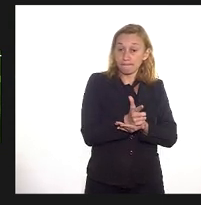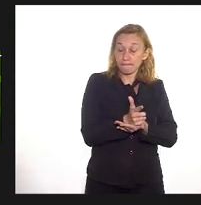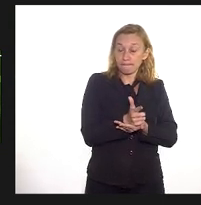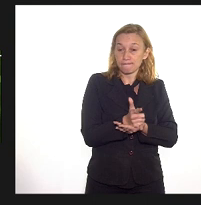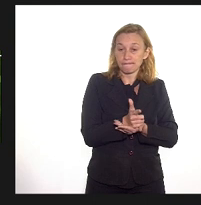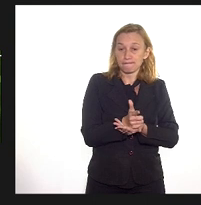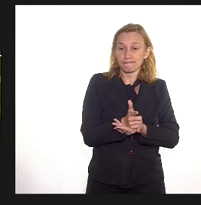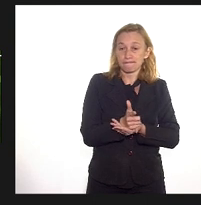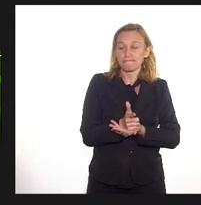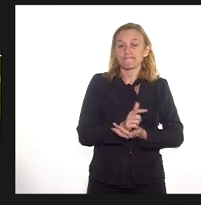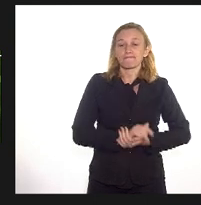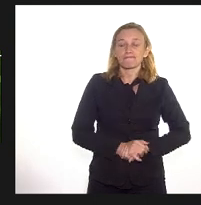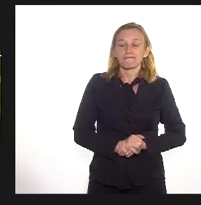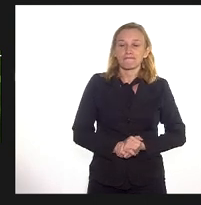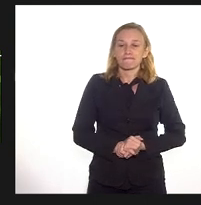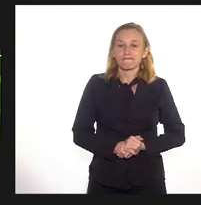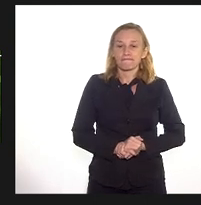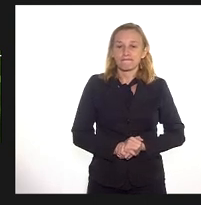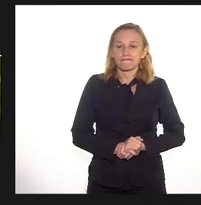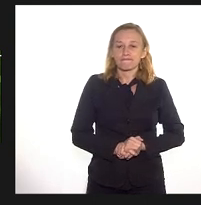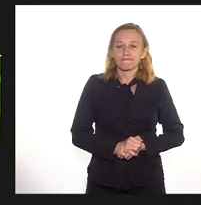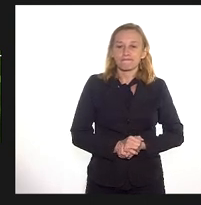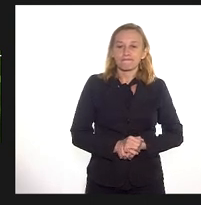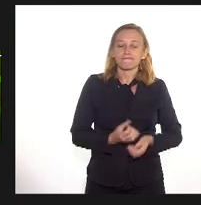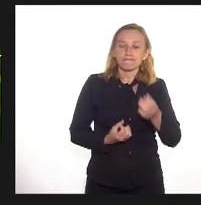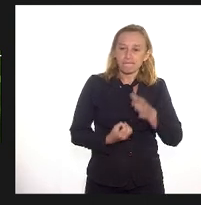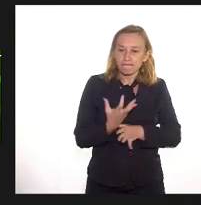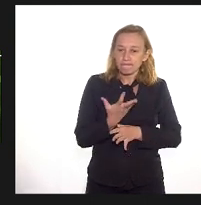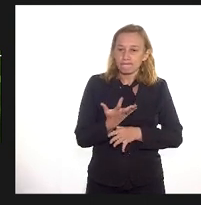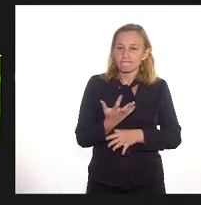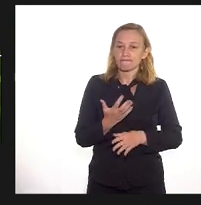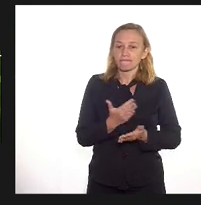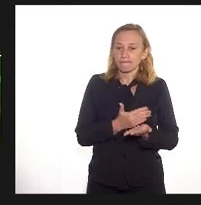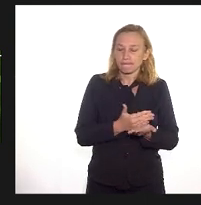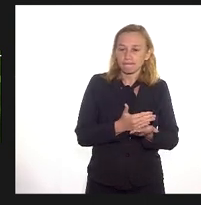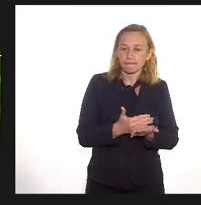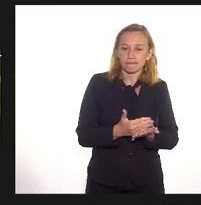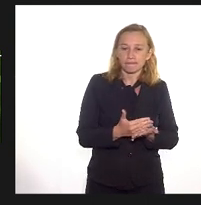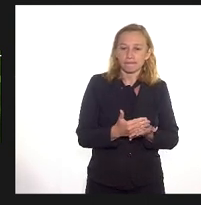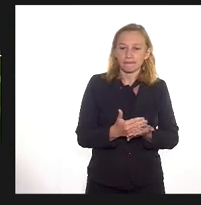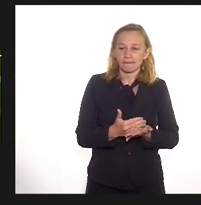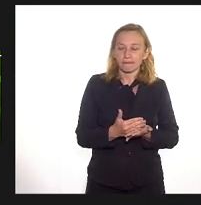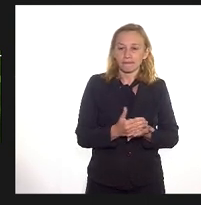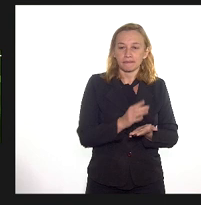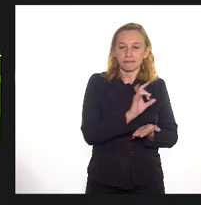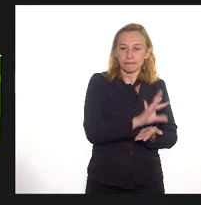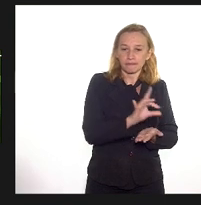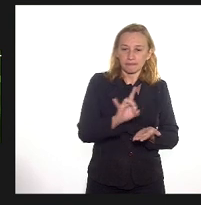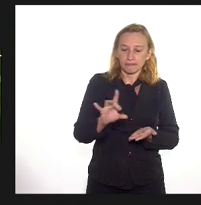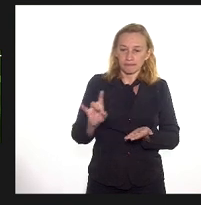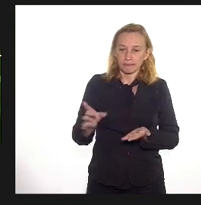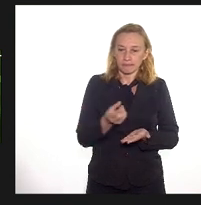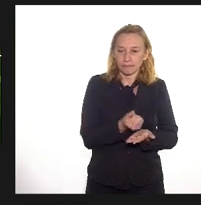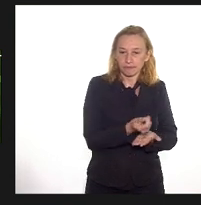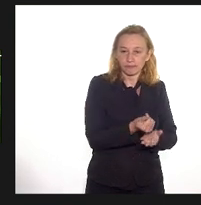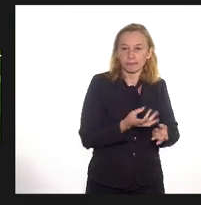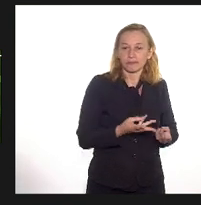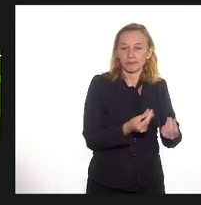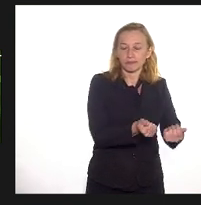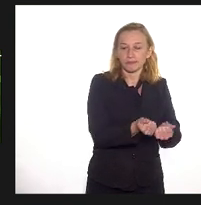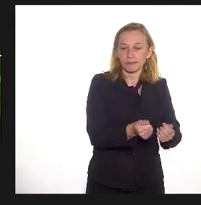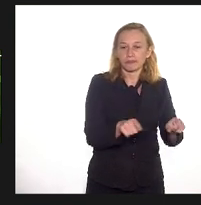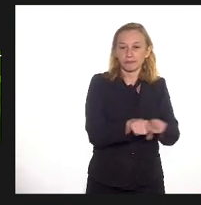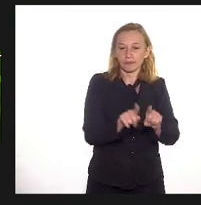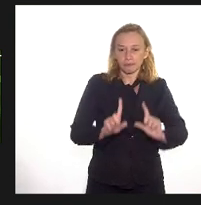deve ser construído a partir da composição de todos os custos incorridos para a implantação